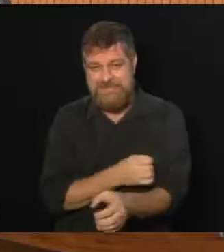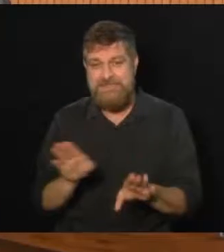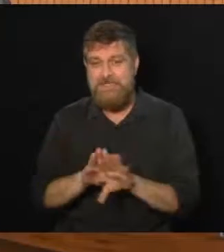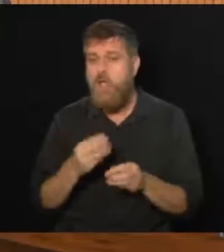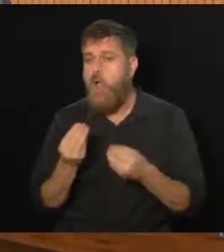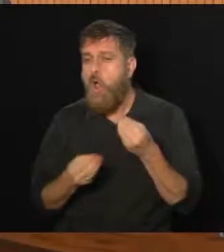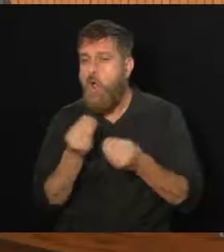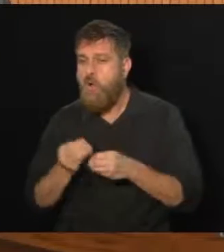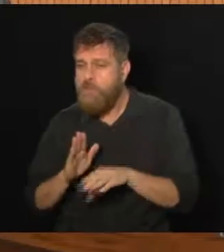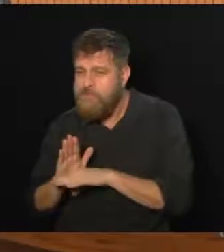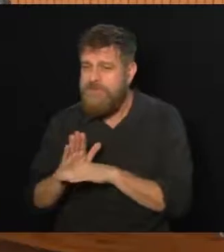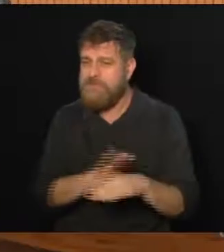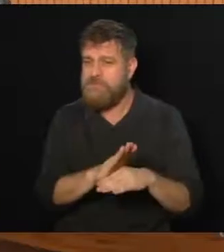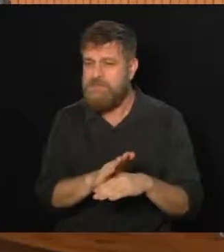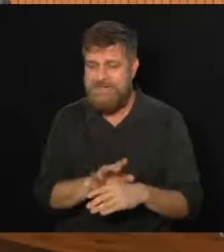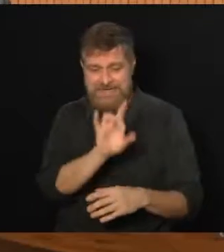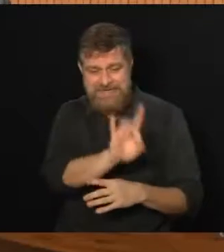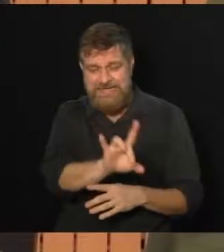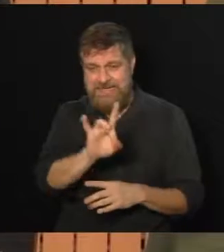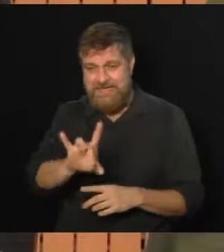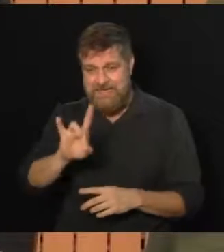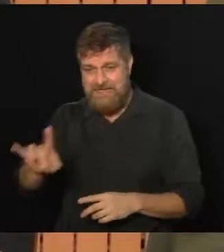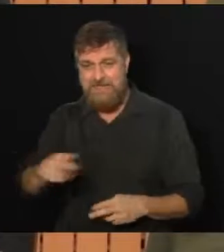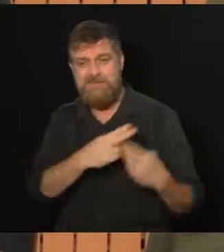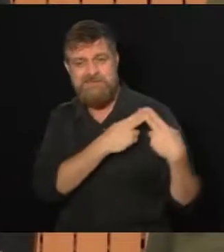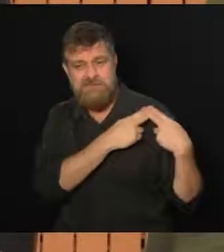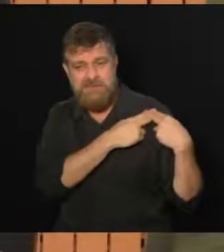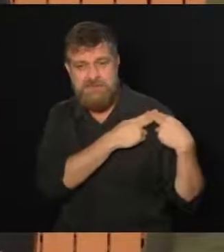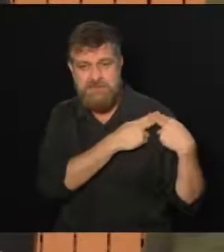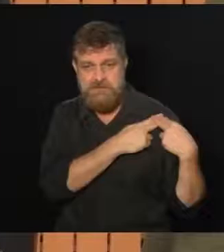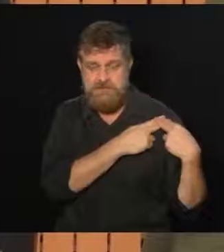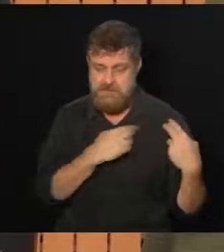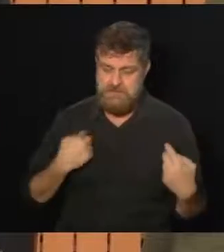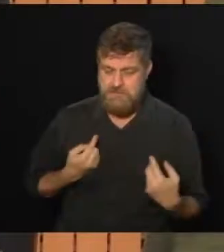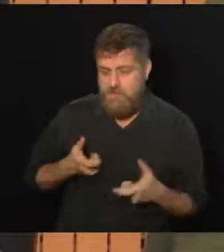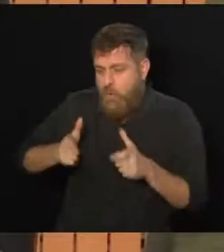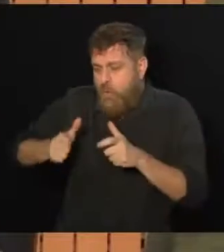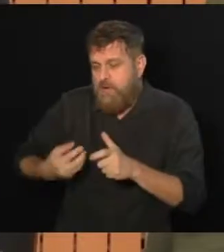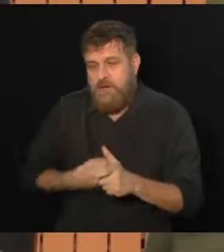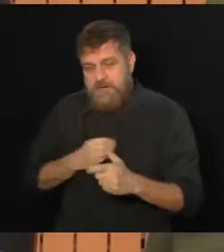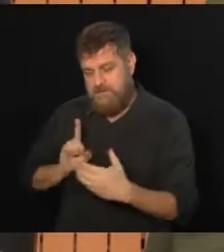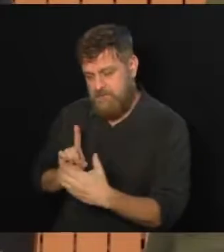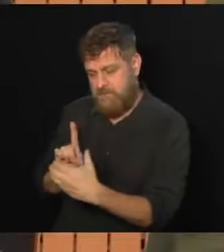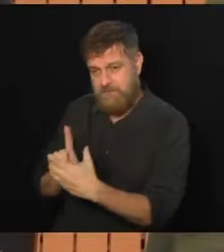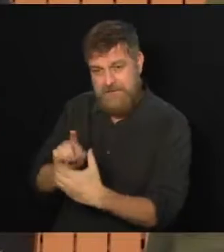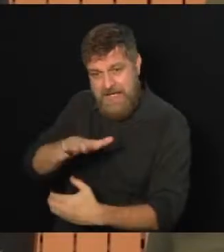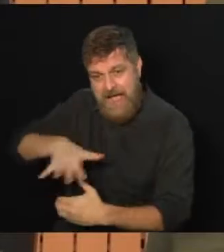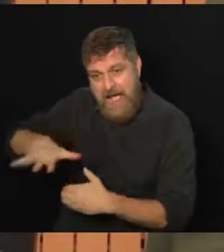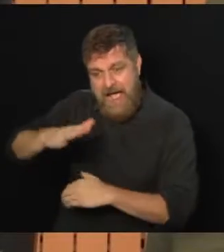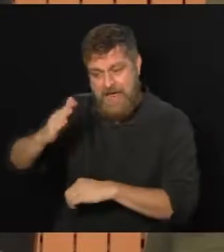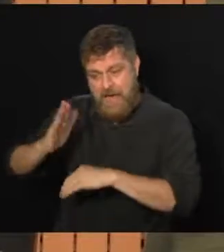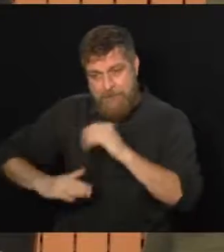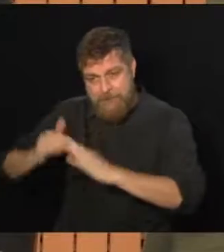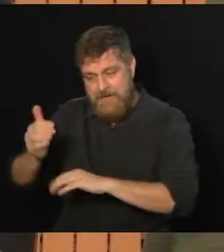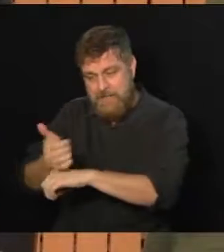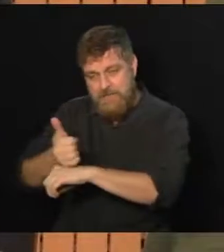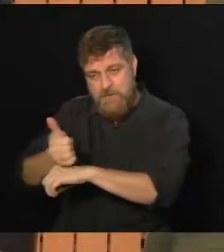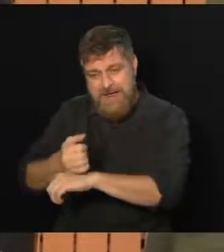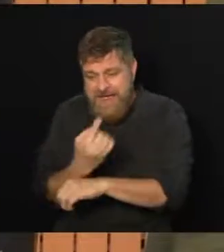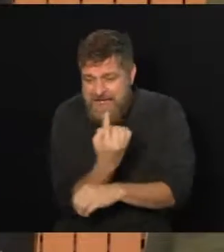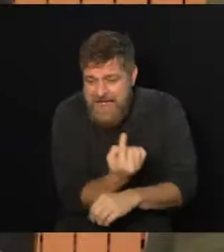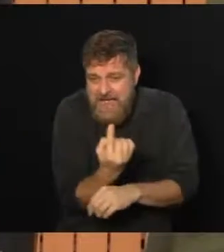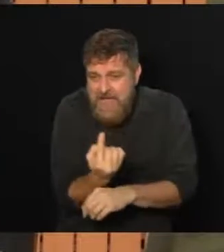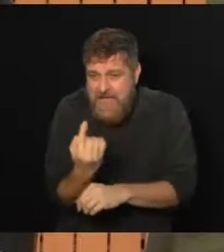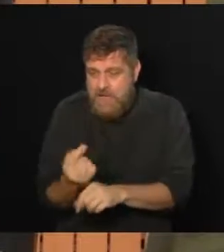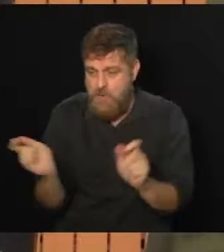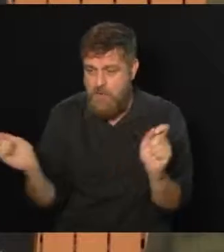com isso. E de que forma cada um, na sua entidade, na sua área de atuação, como cada um de nós